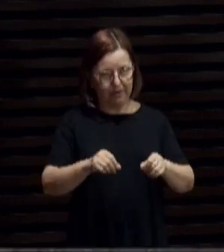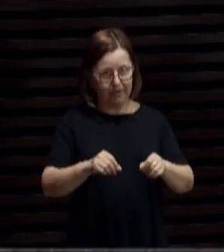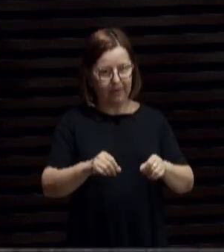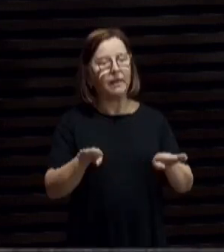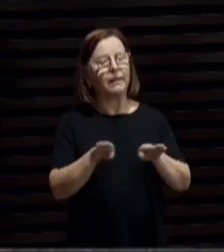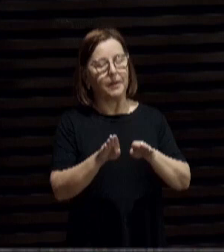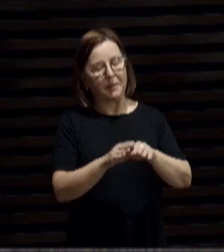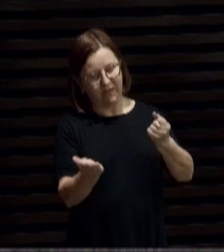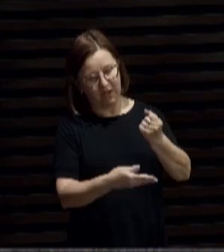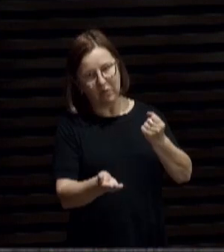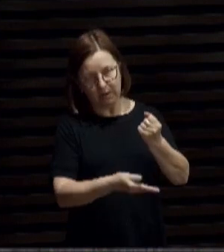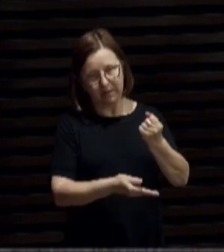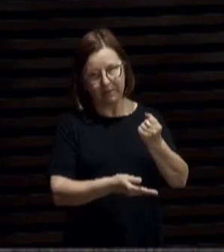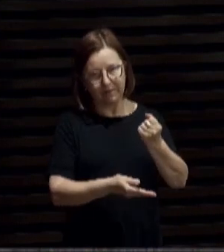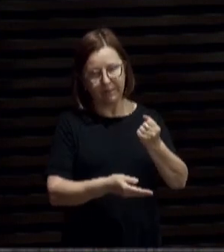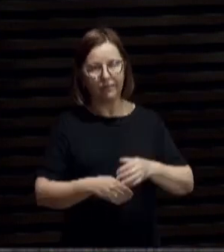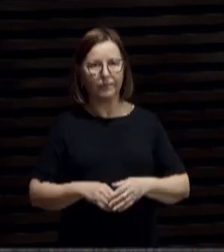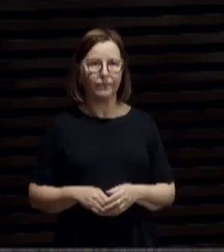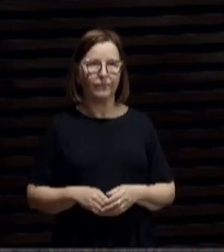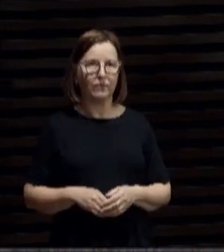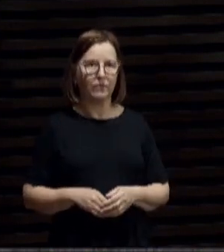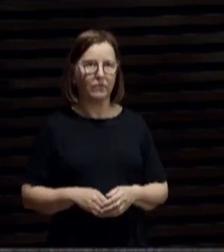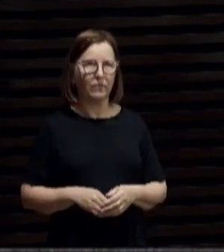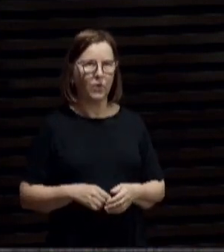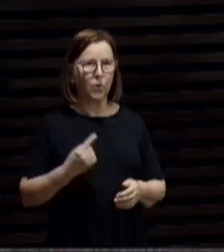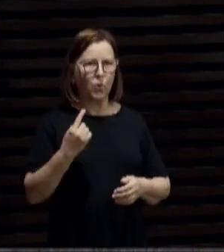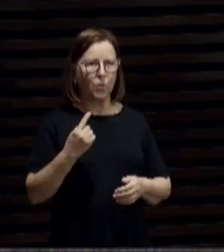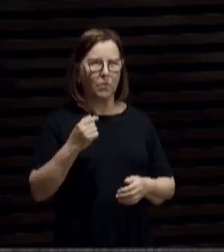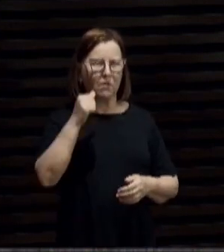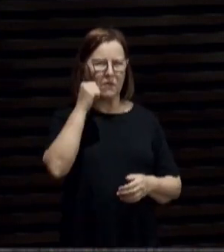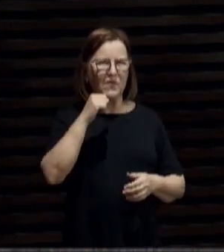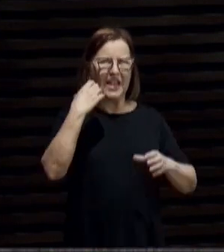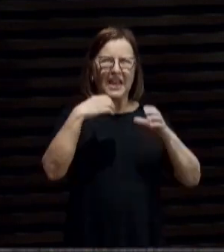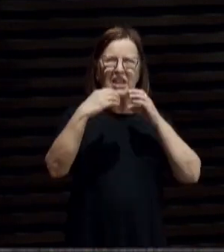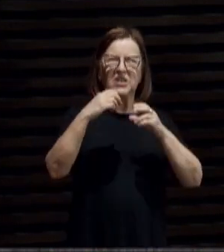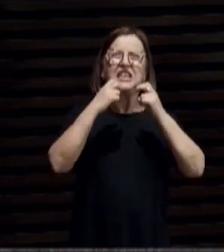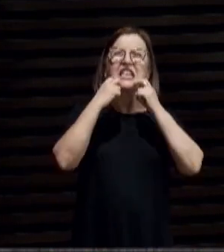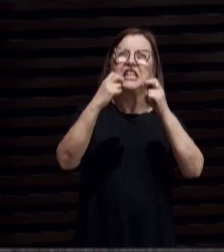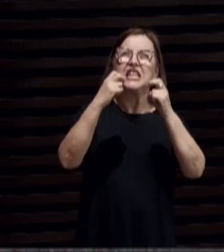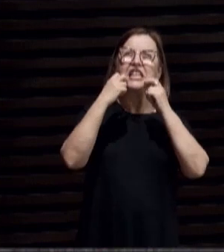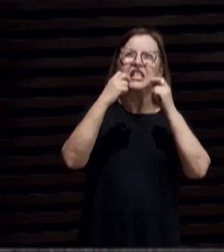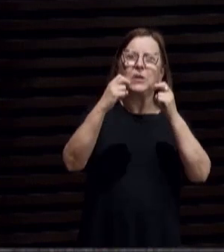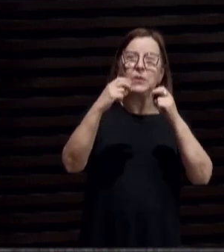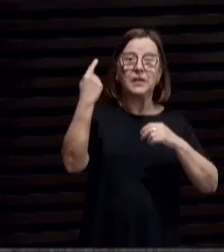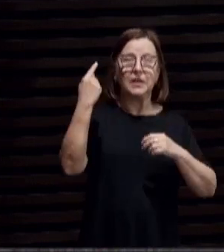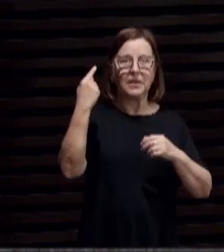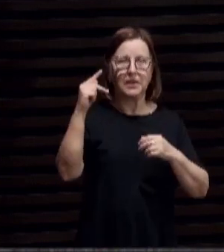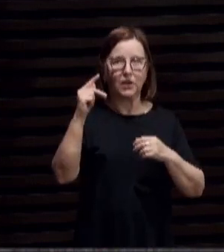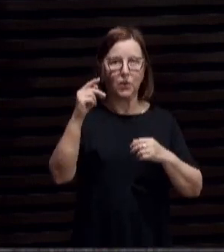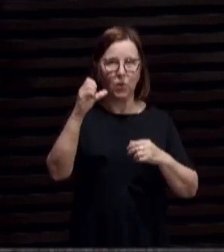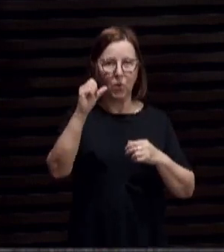ceifar. Quando uma cantora alucinada gritou no seu show